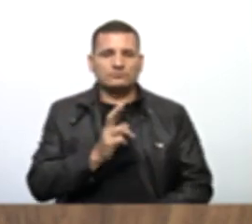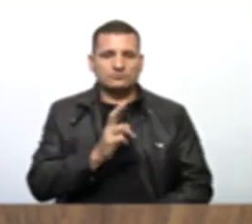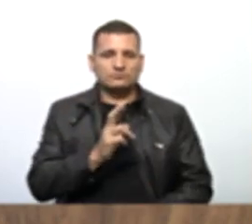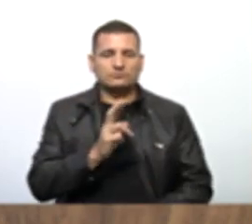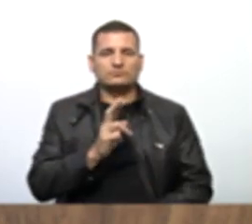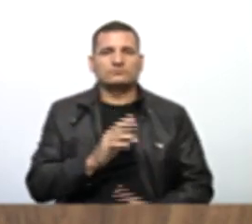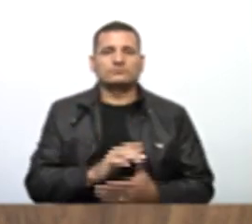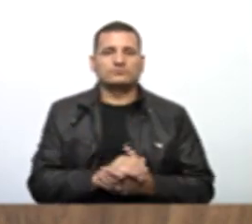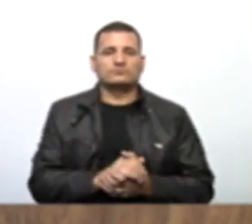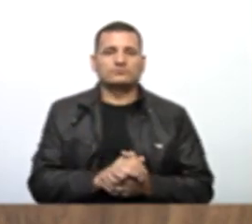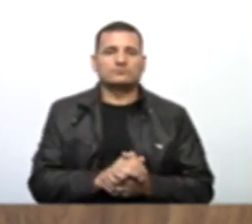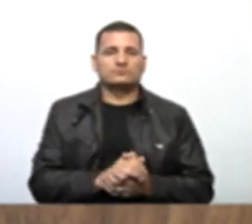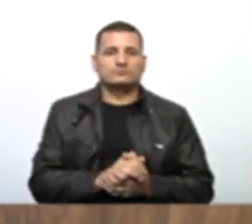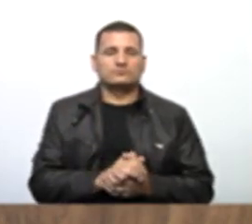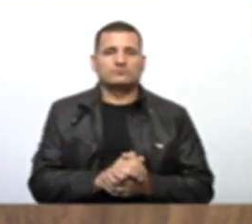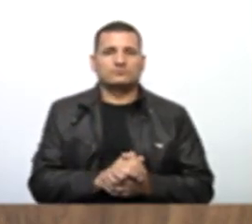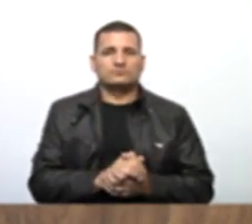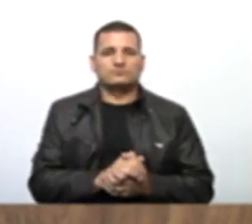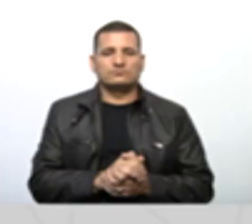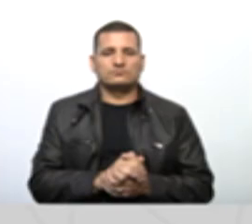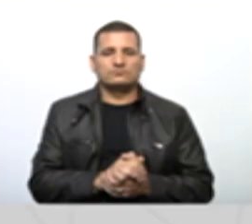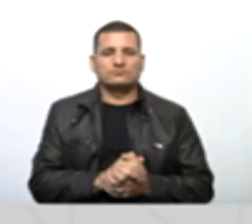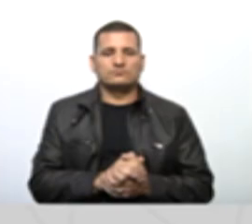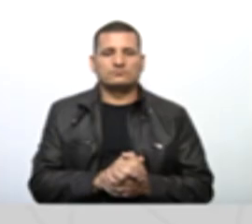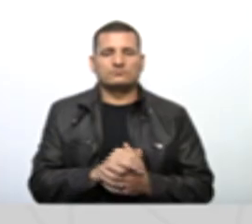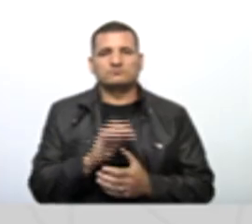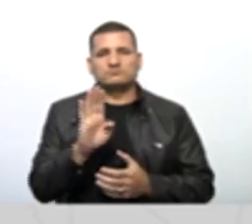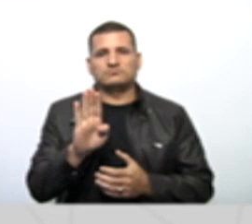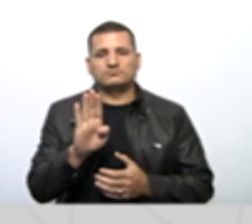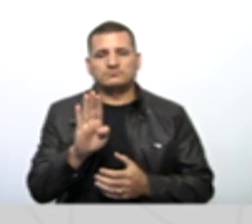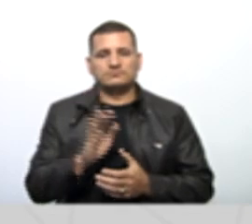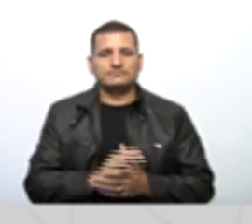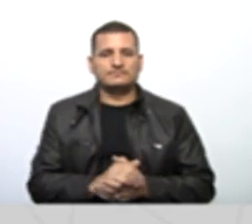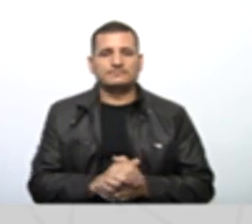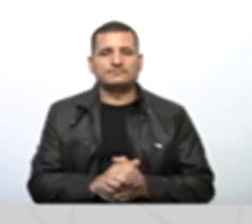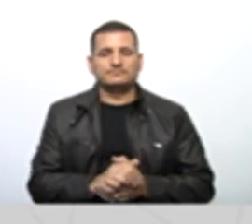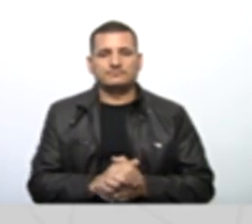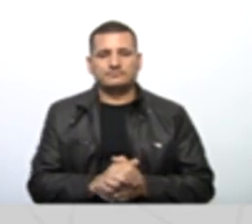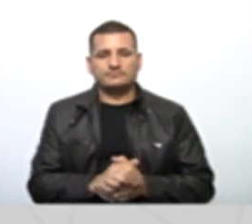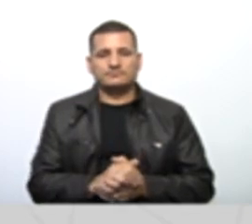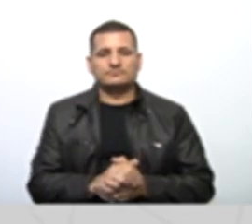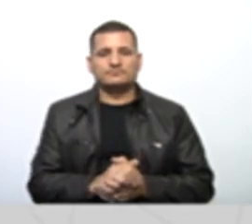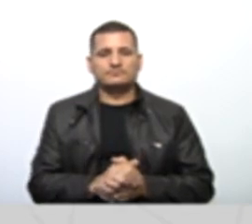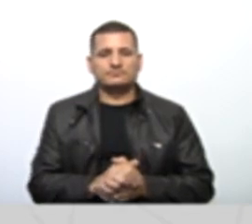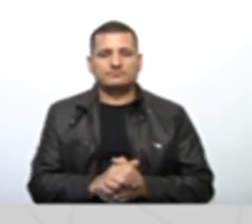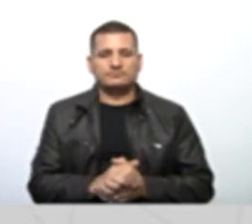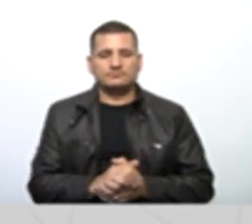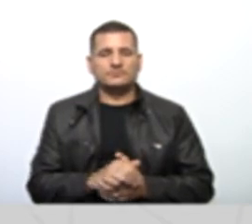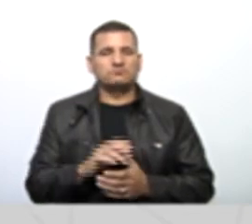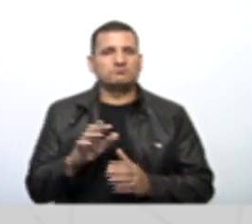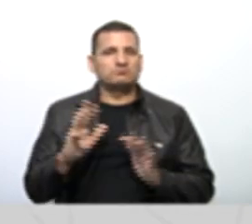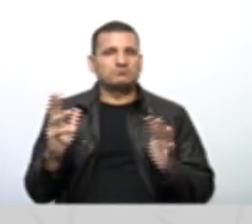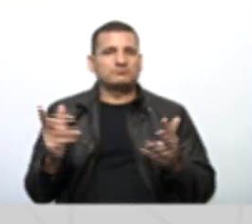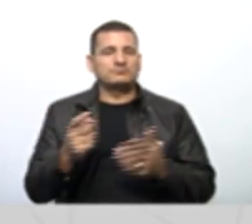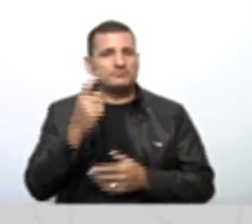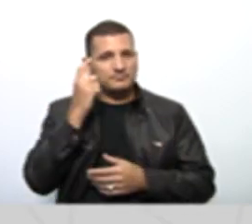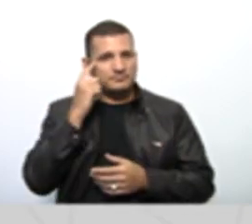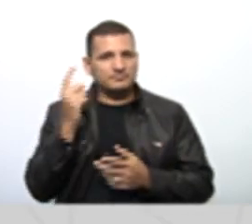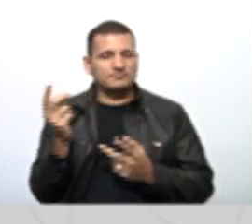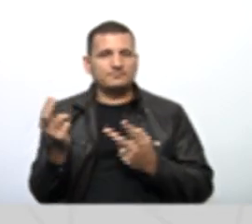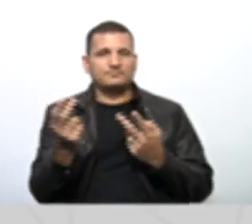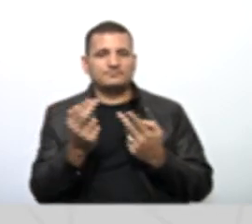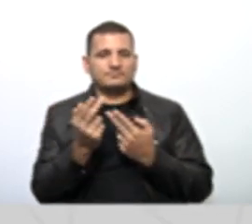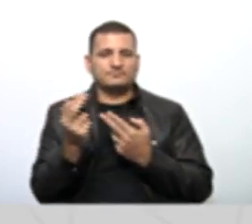último ano esse sorriso é o pessoal então eu acho que todo mundo está em sintonia na pessoa e sintonia neve já não vamos ver se eles estão realmente